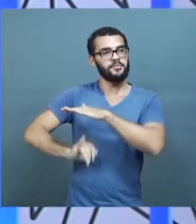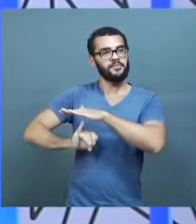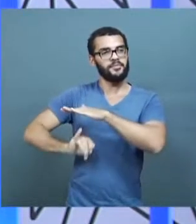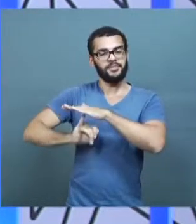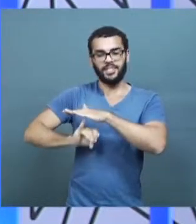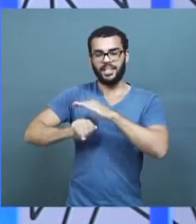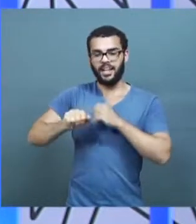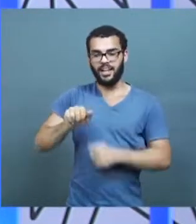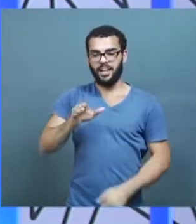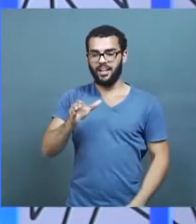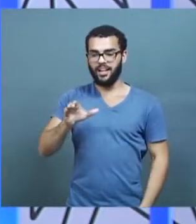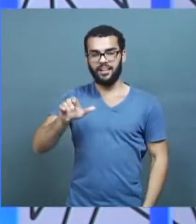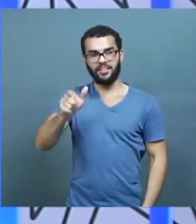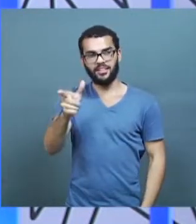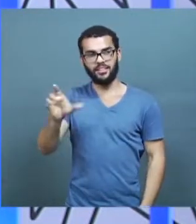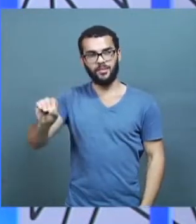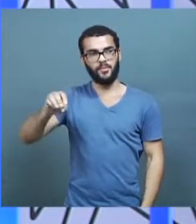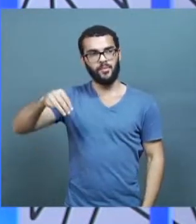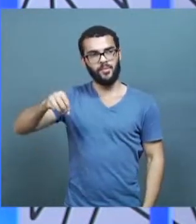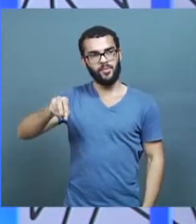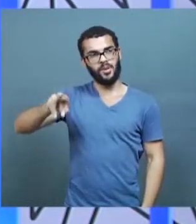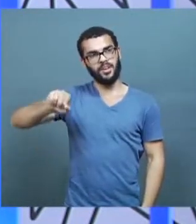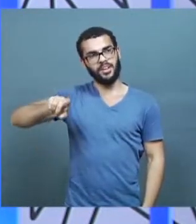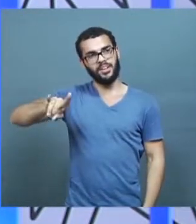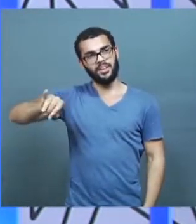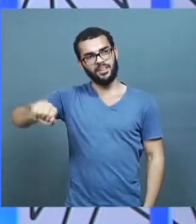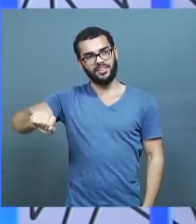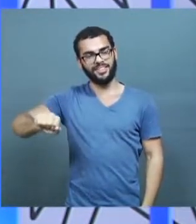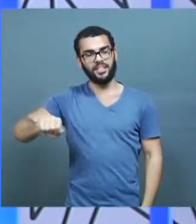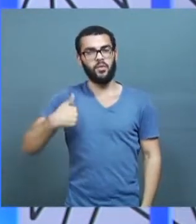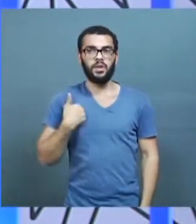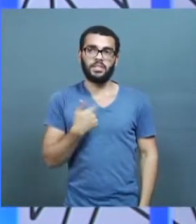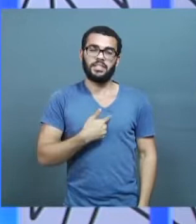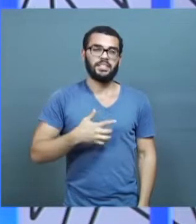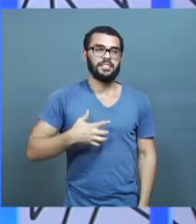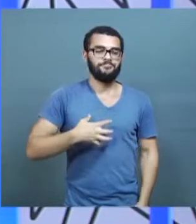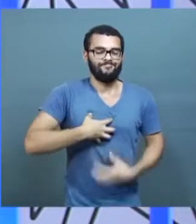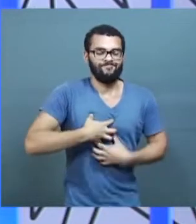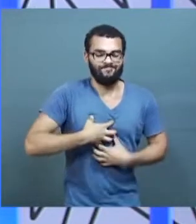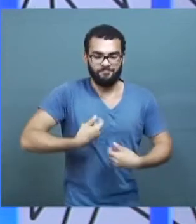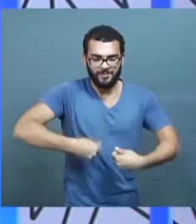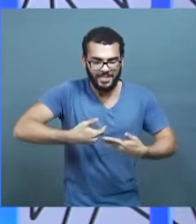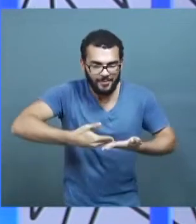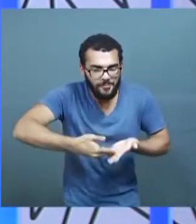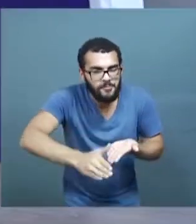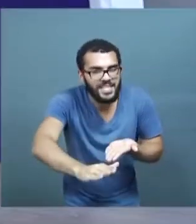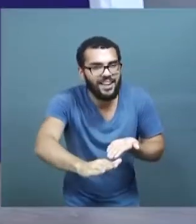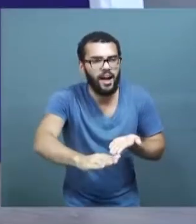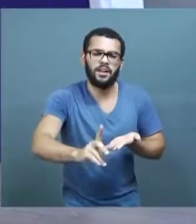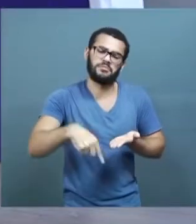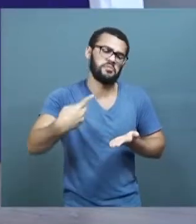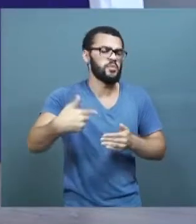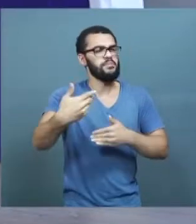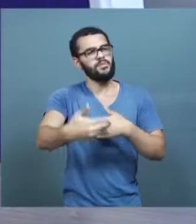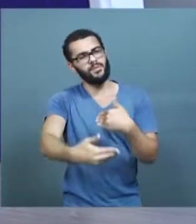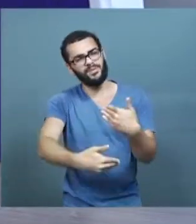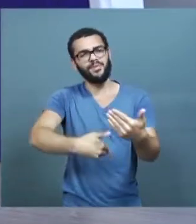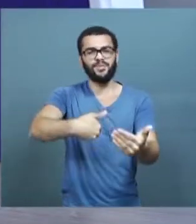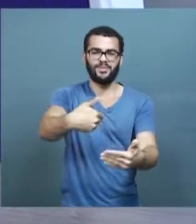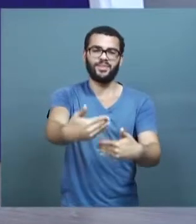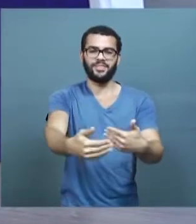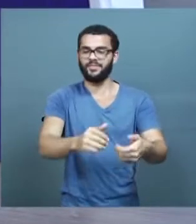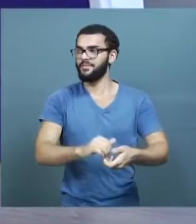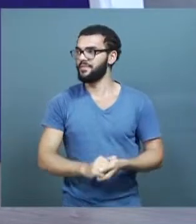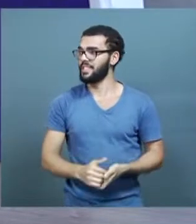e eu acho que isso que leva, é o coração que leva você a dar o primeiro passo. Depois vai acontecendo. Nesse período, no mês de junho, acontecem